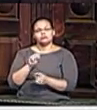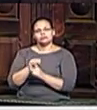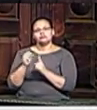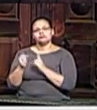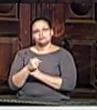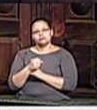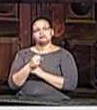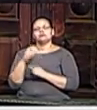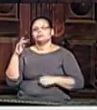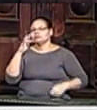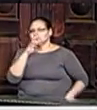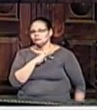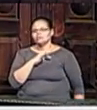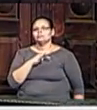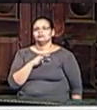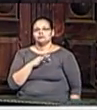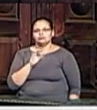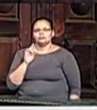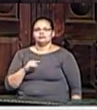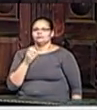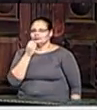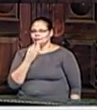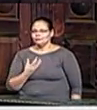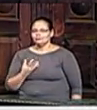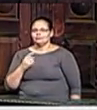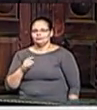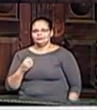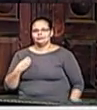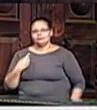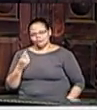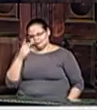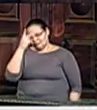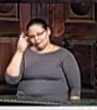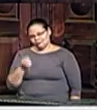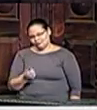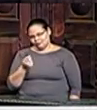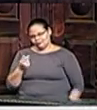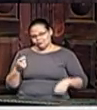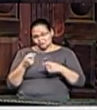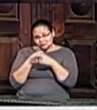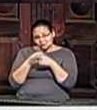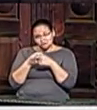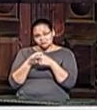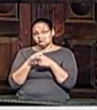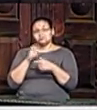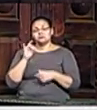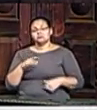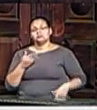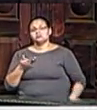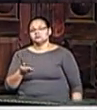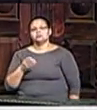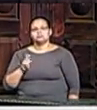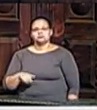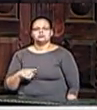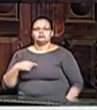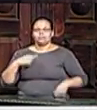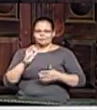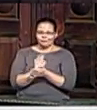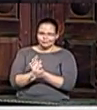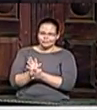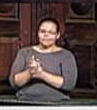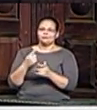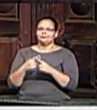então é claro que isso daí poderá dar os resultados negativos, e resultados negativos